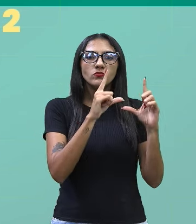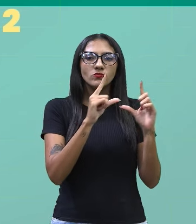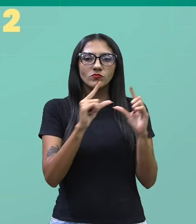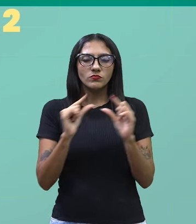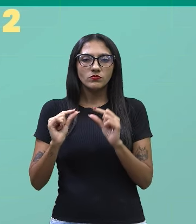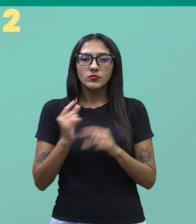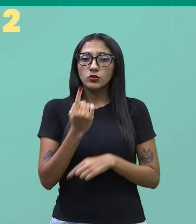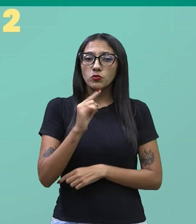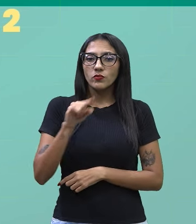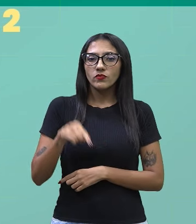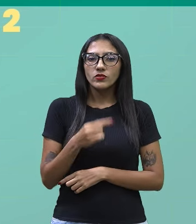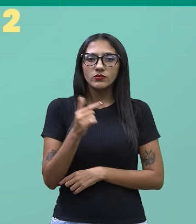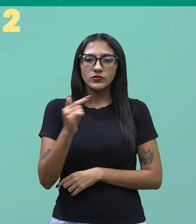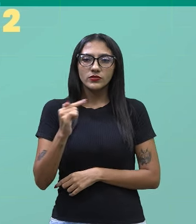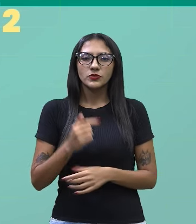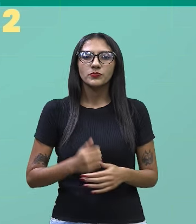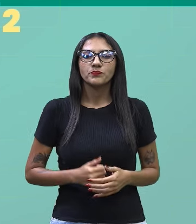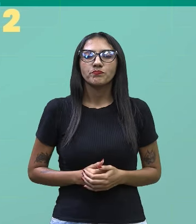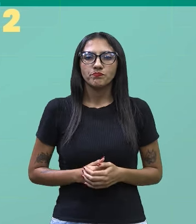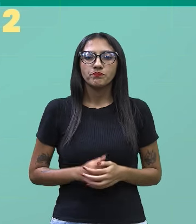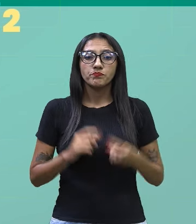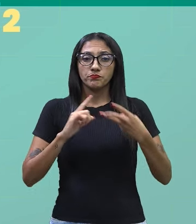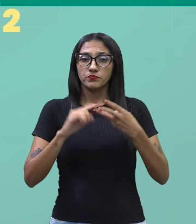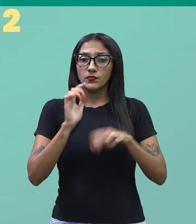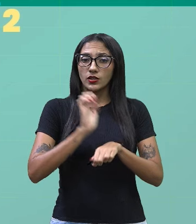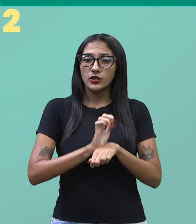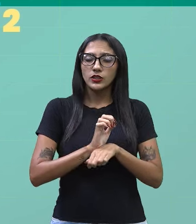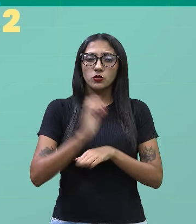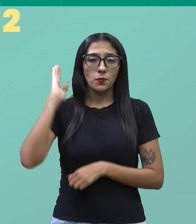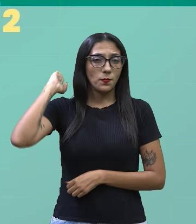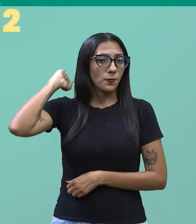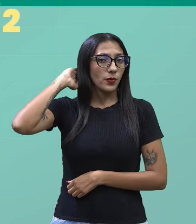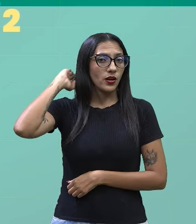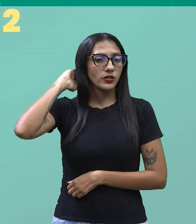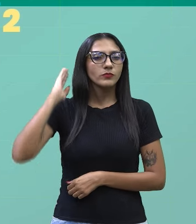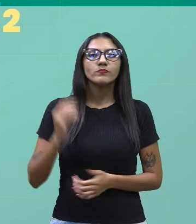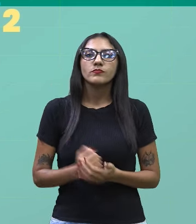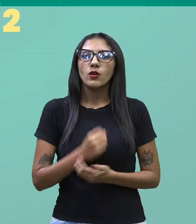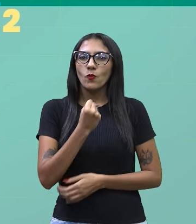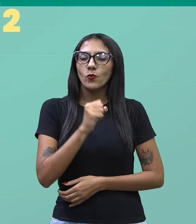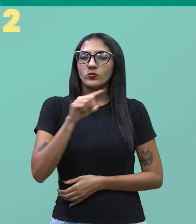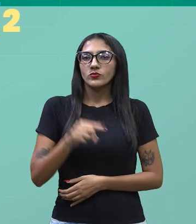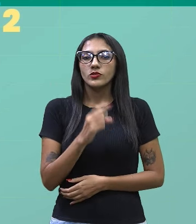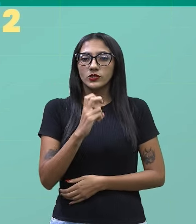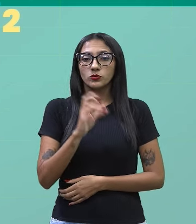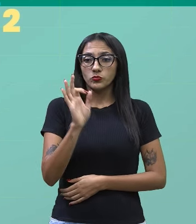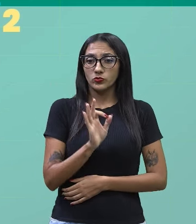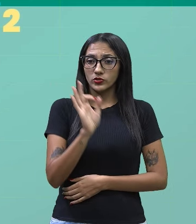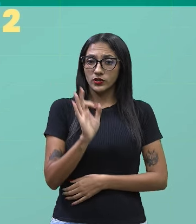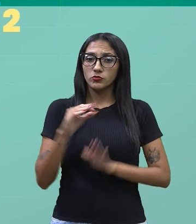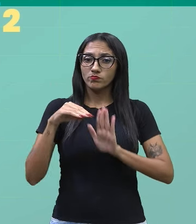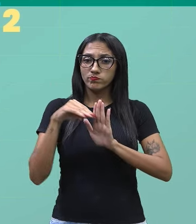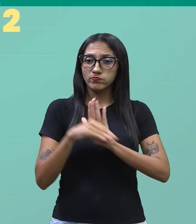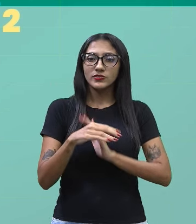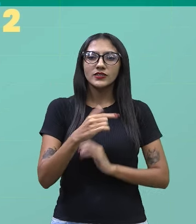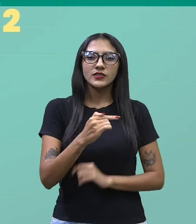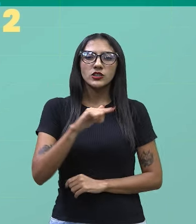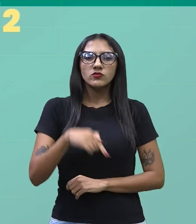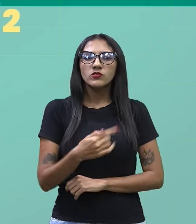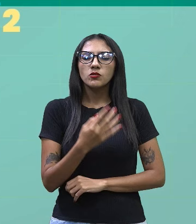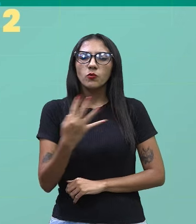de 1 , 7 logo em seguida o Pará de 8,5 por passa para 7,4